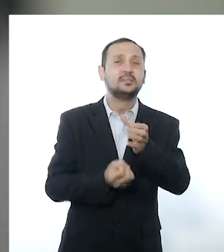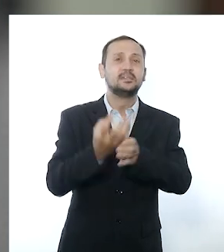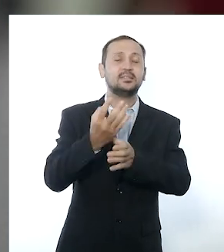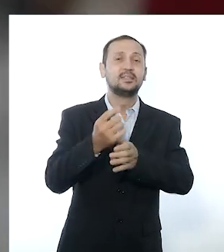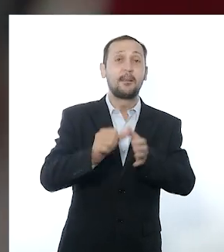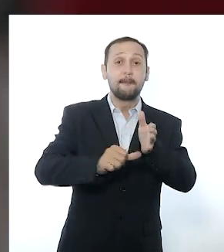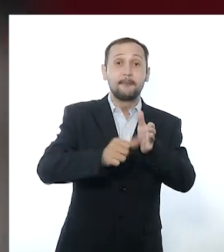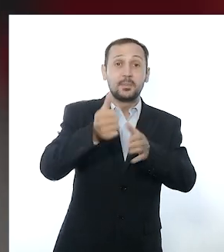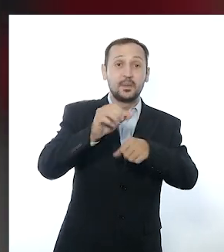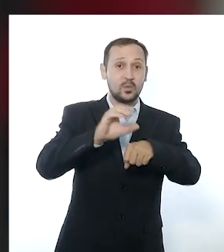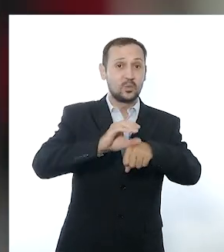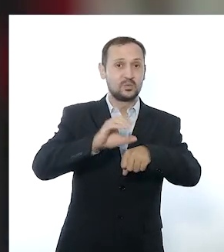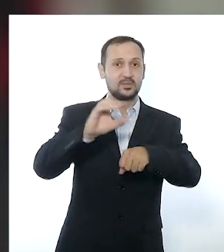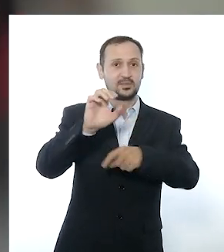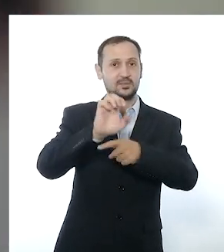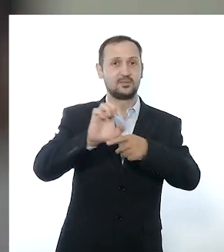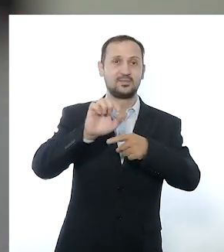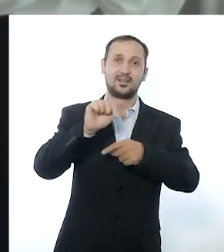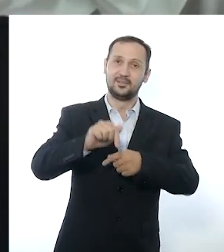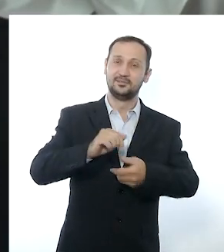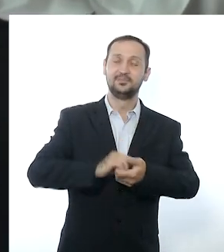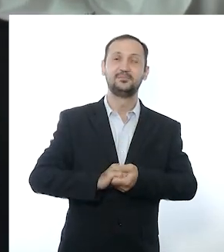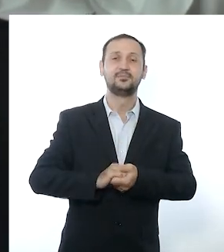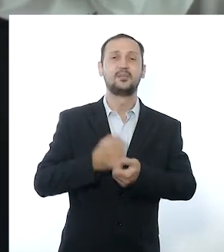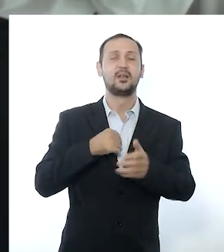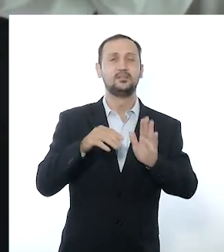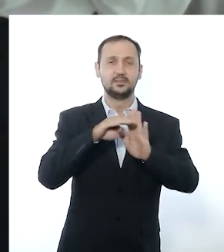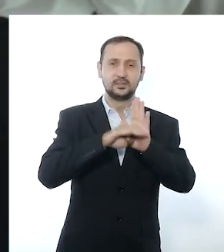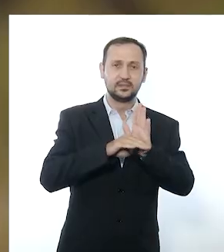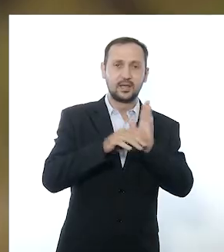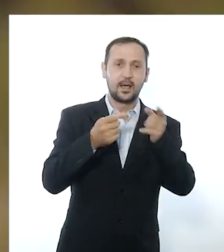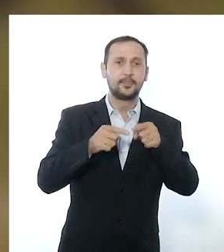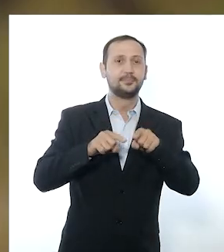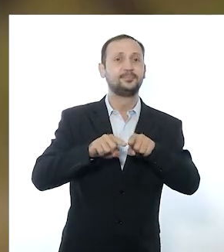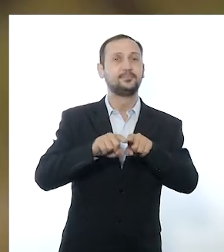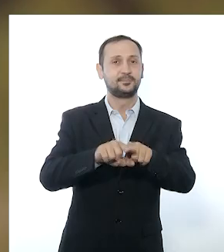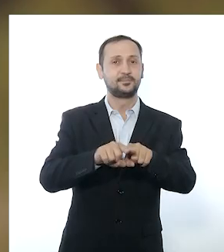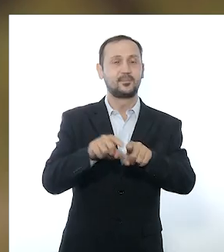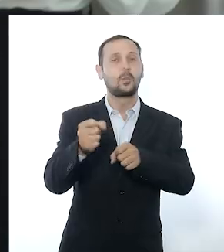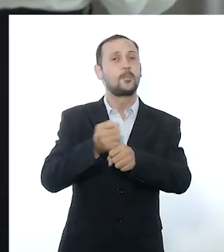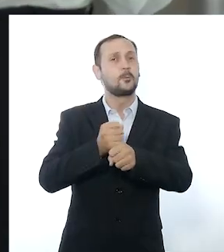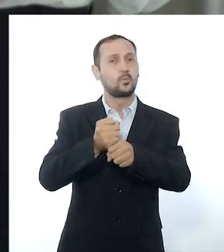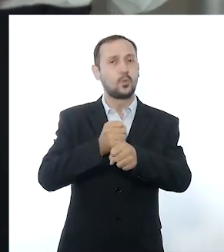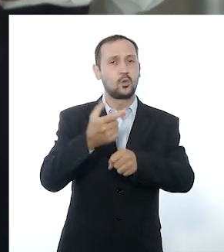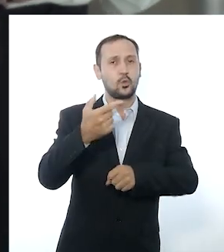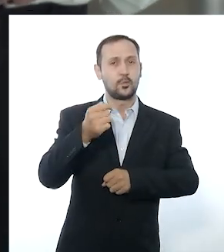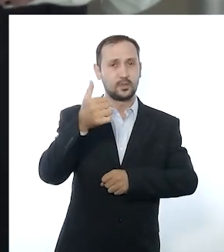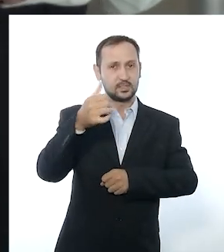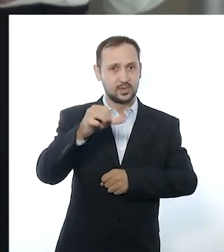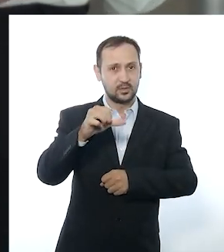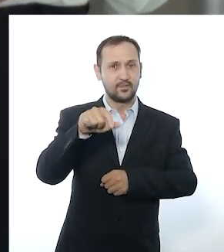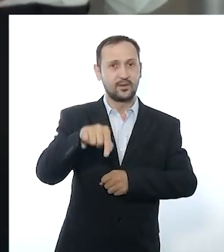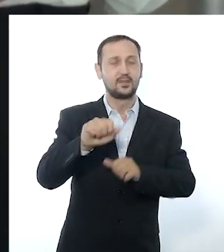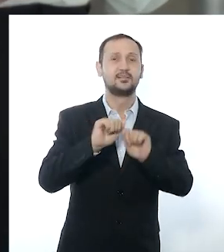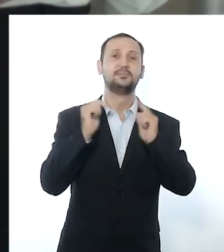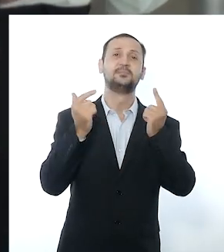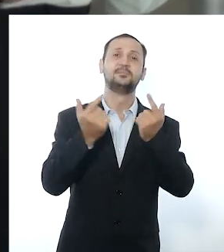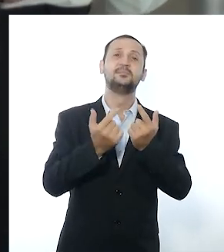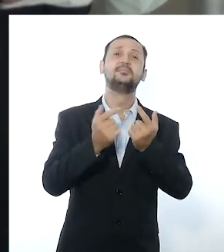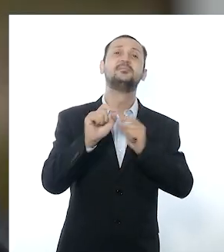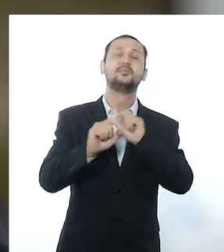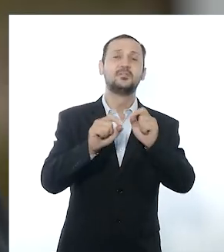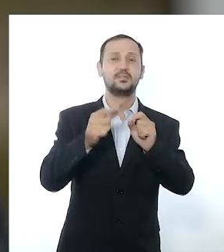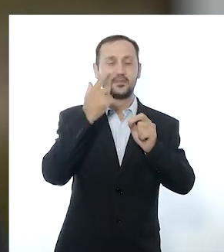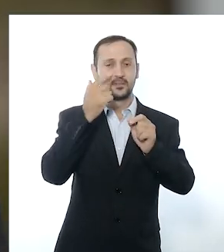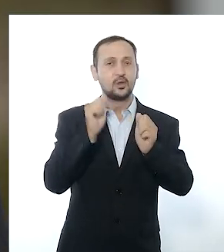da primeira Constituição do Estado. As ações, as parcerias. O ano de 2019 na Assembleia